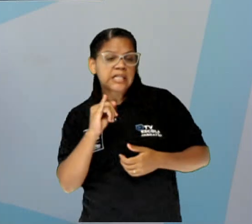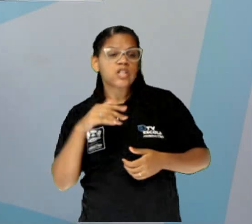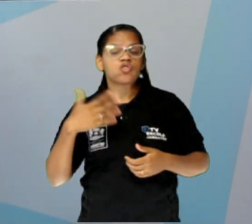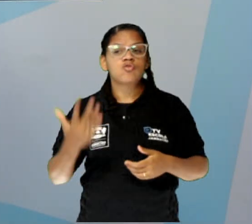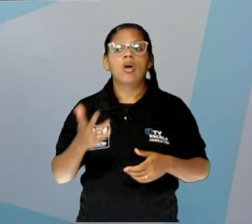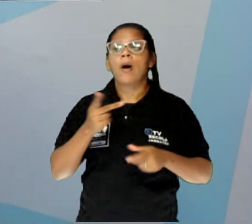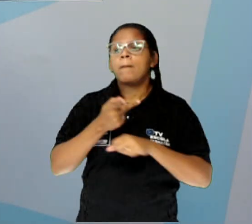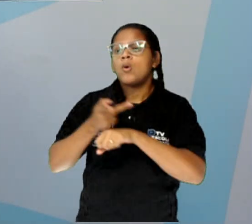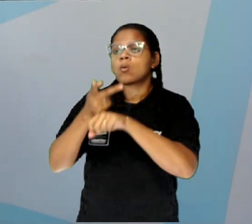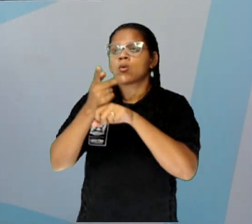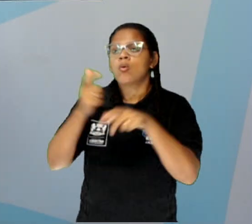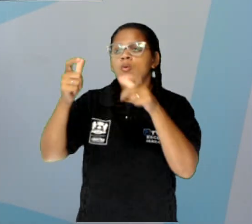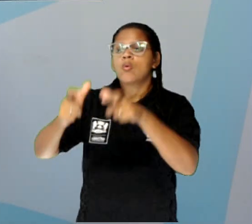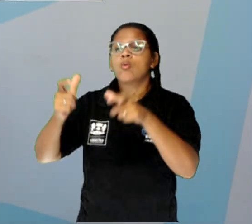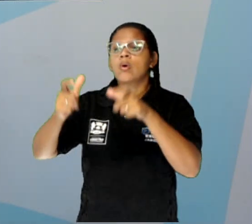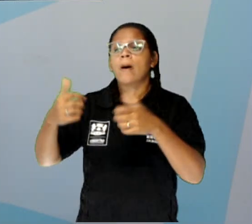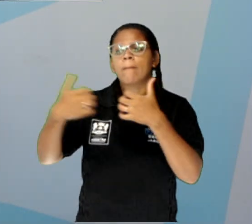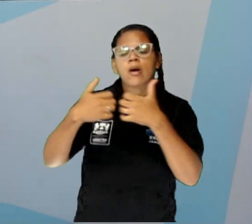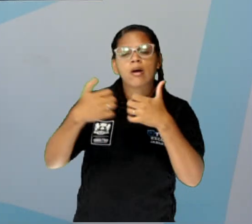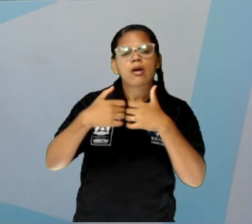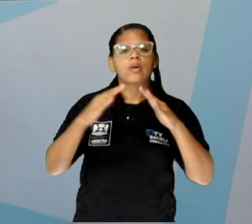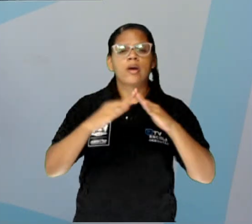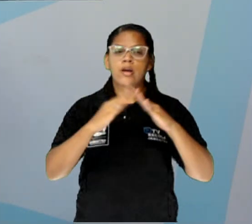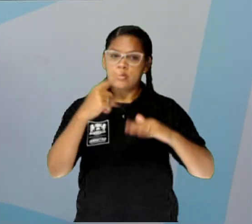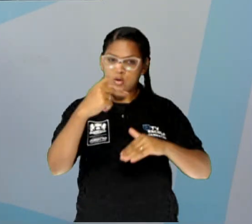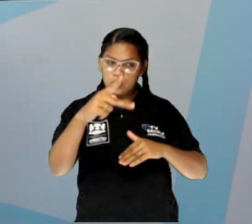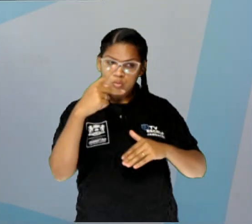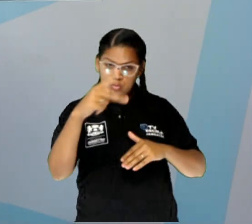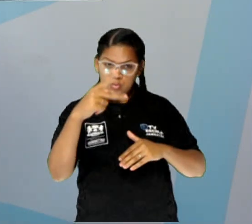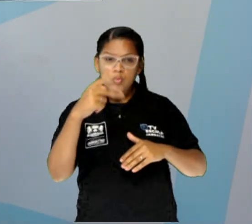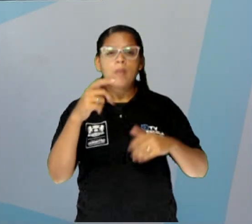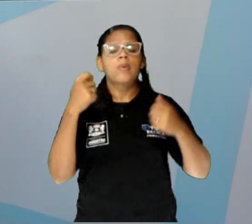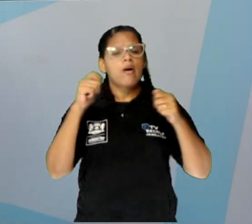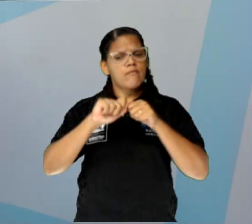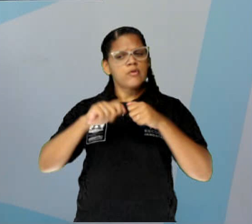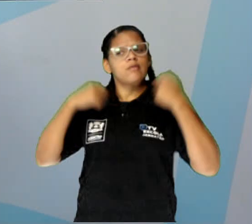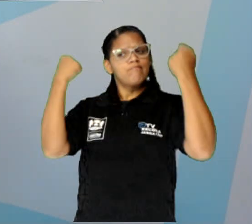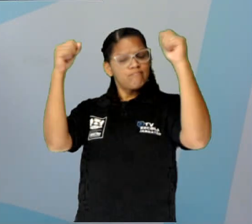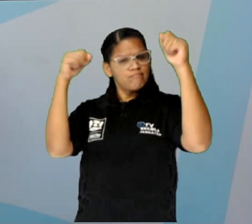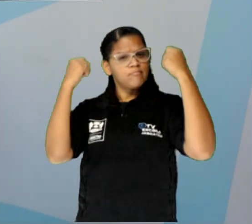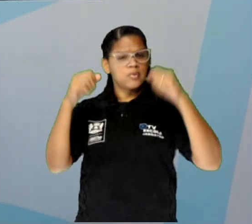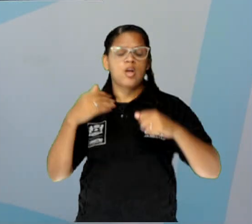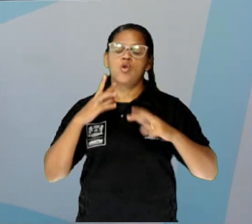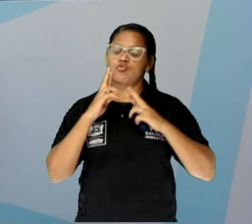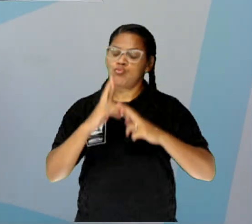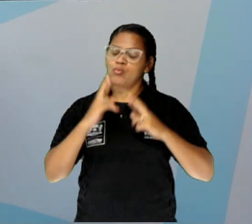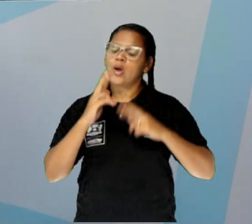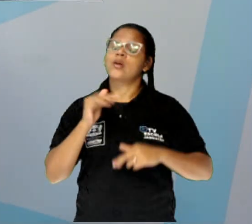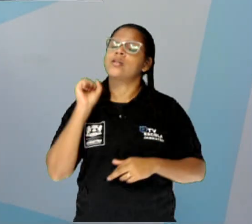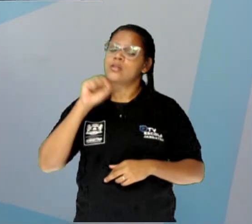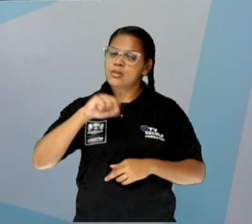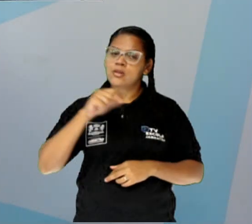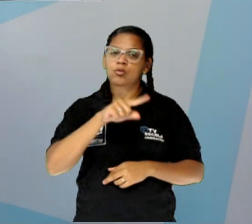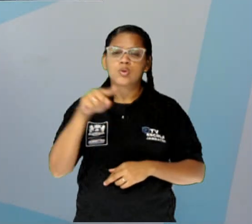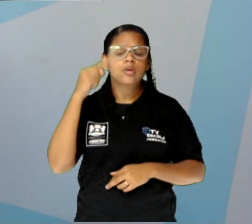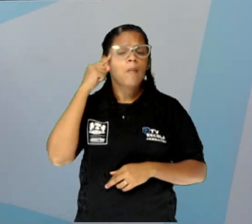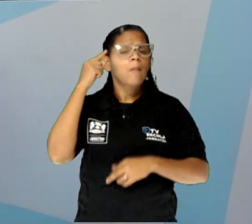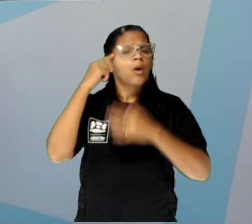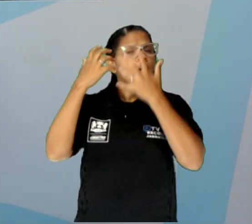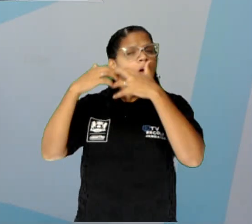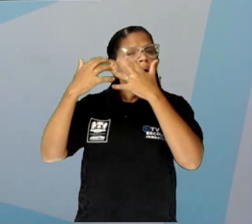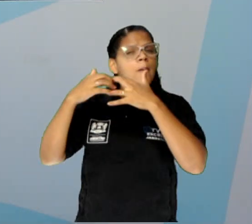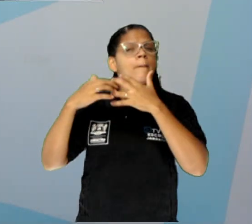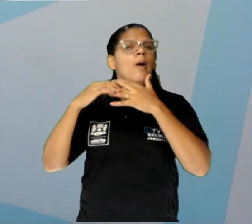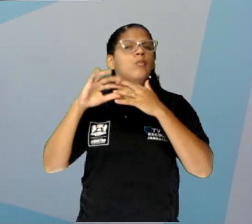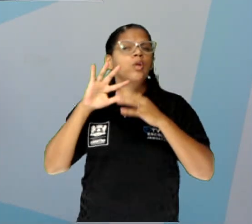para fazer essa ginástica de condicionamento? Espero que sim. Espero que você já comece a pensar um pouco para poder entender. E